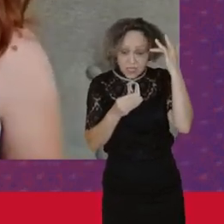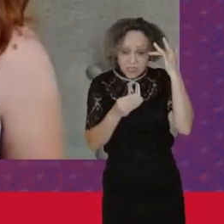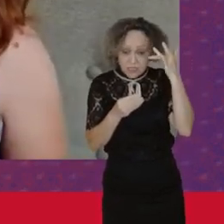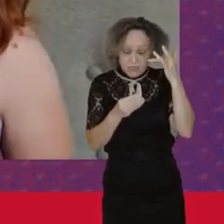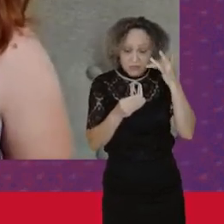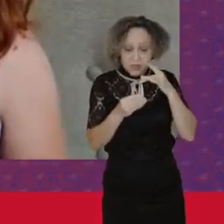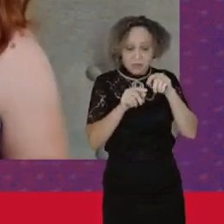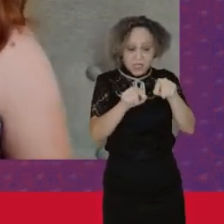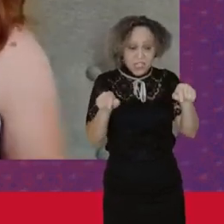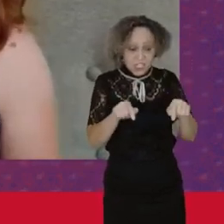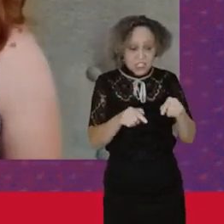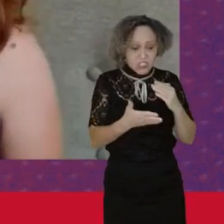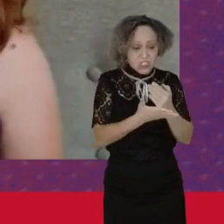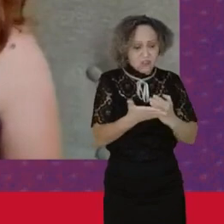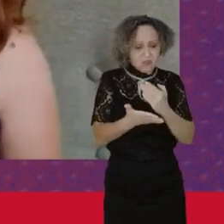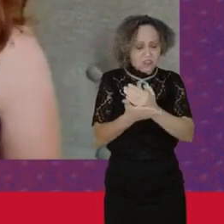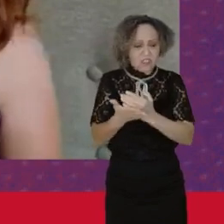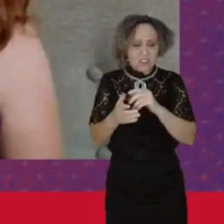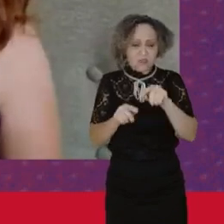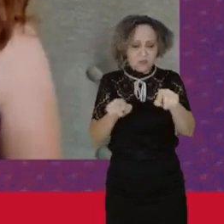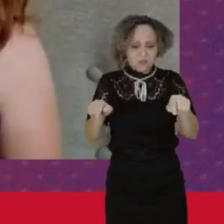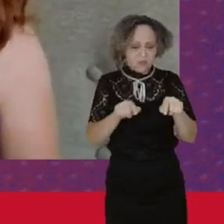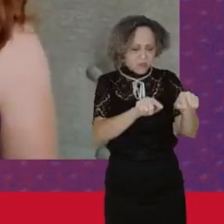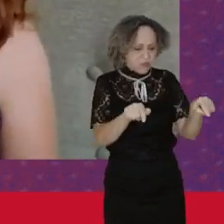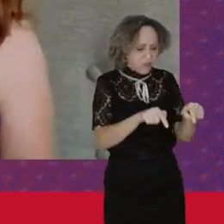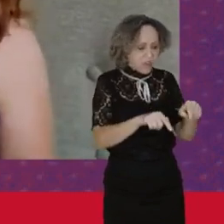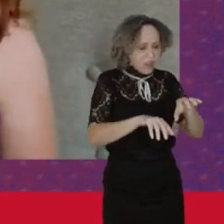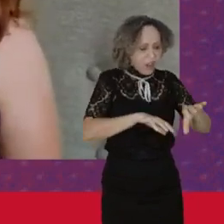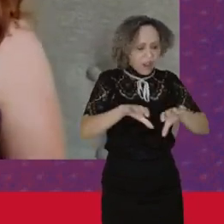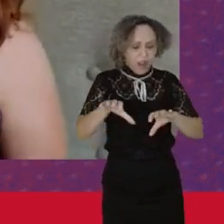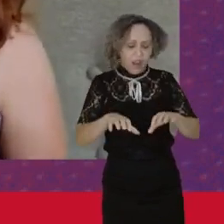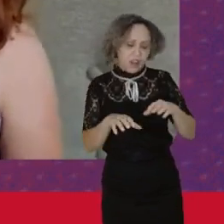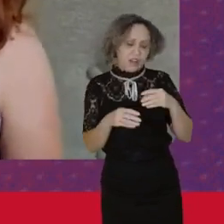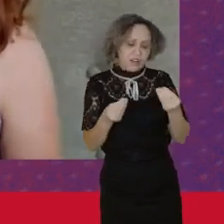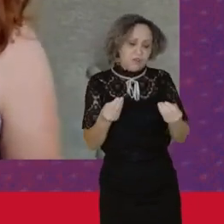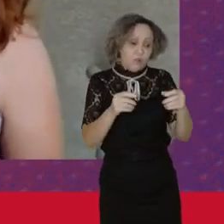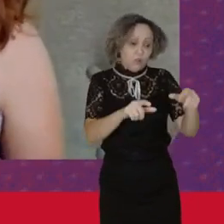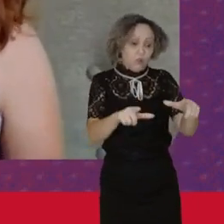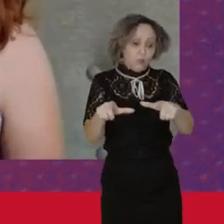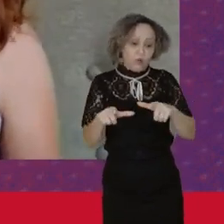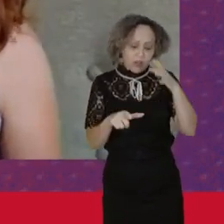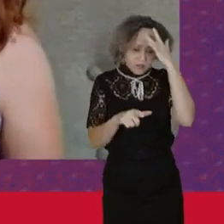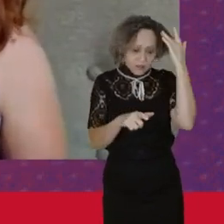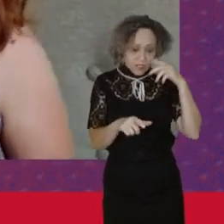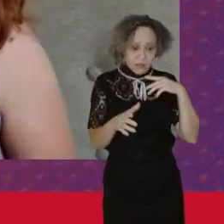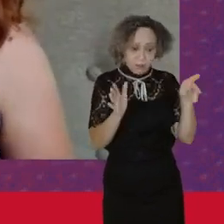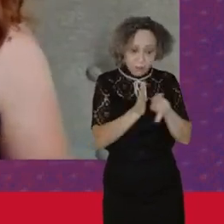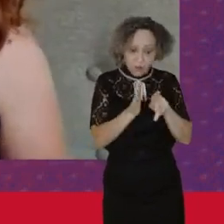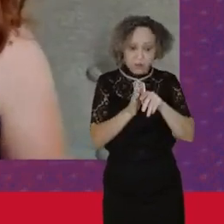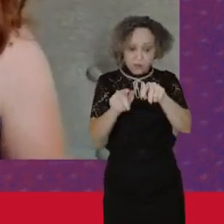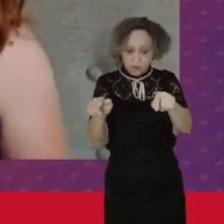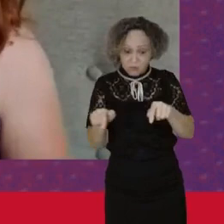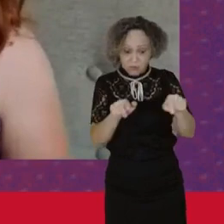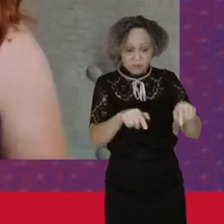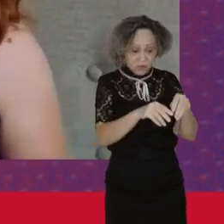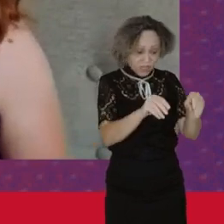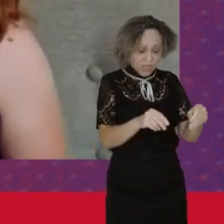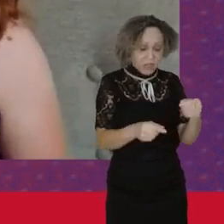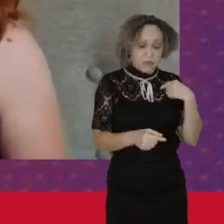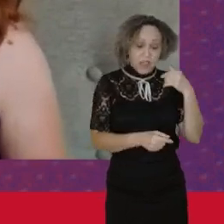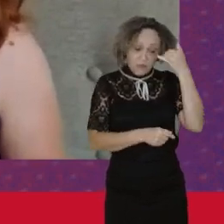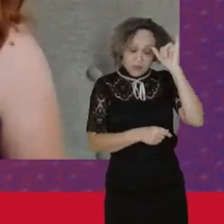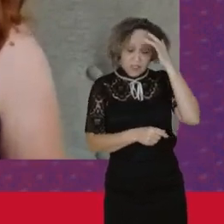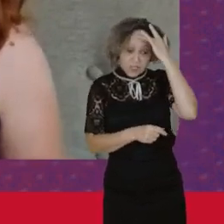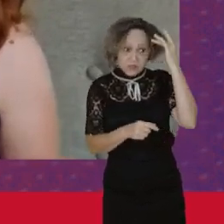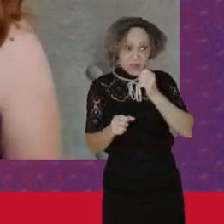preocupações. Vamos falar nas próximas aulas sobre a questão da soberania alimentar, né, ou seja, do direito à comida, do direito à